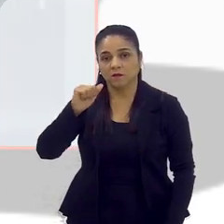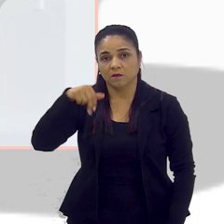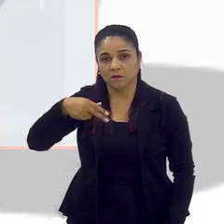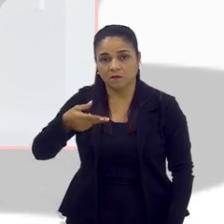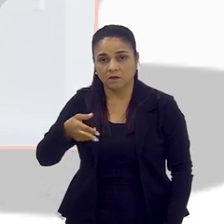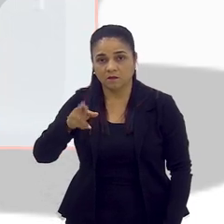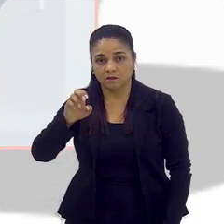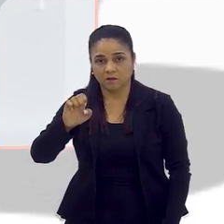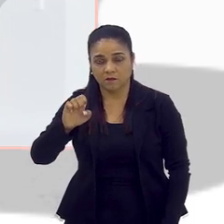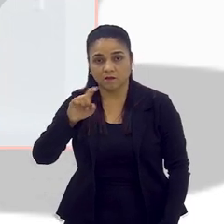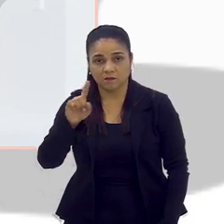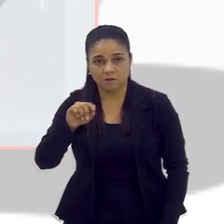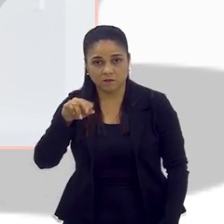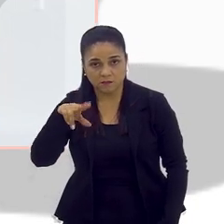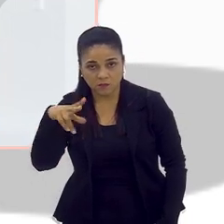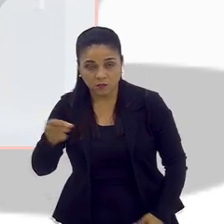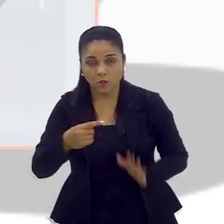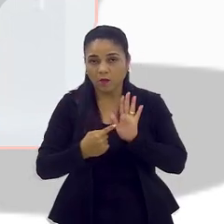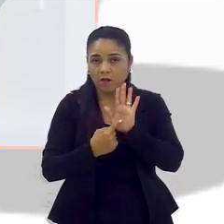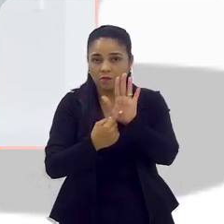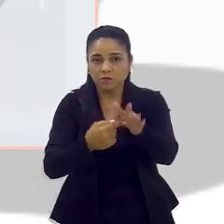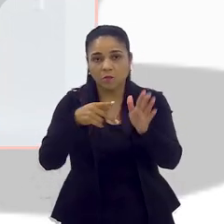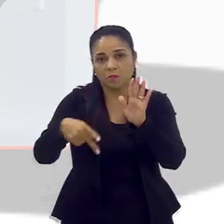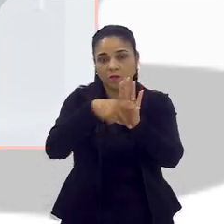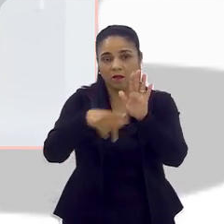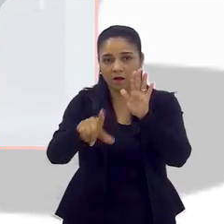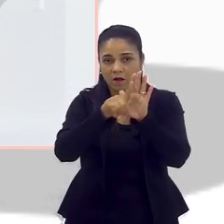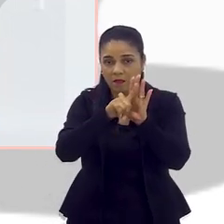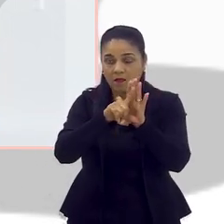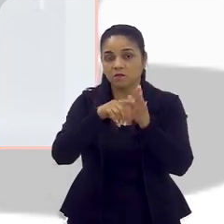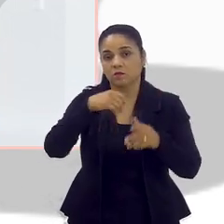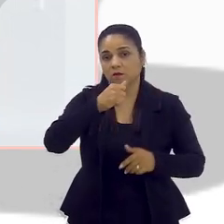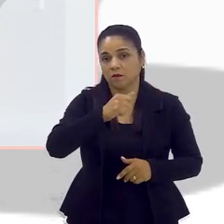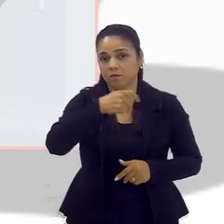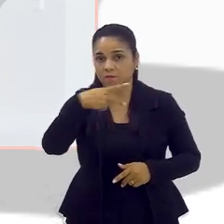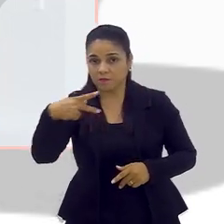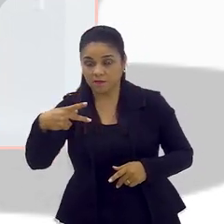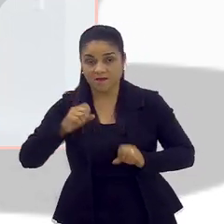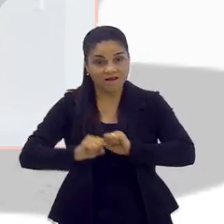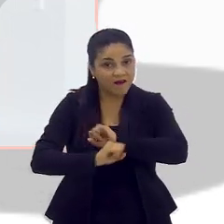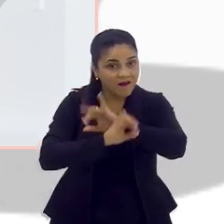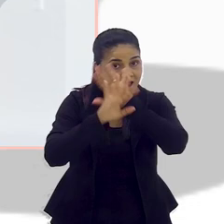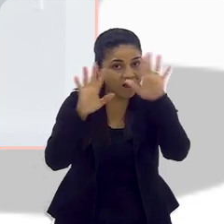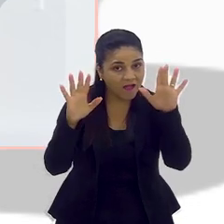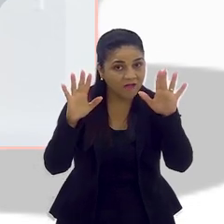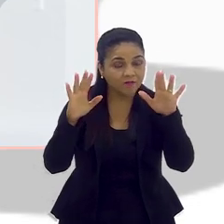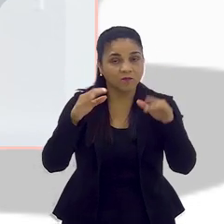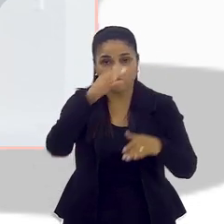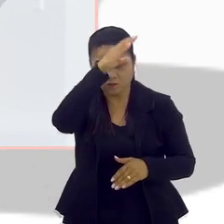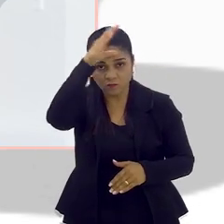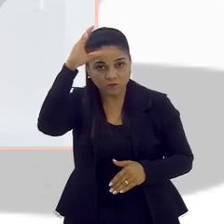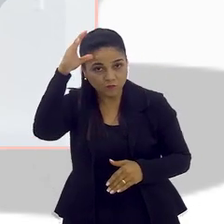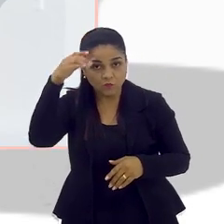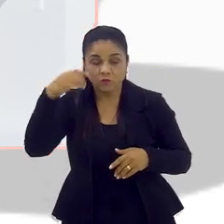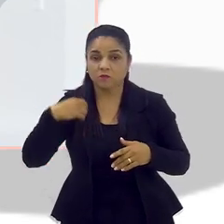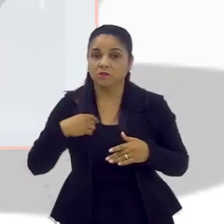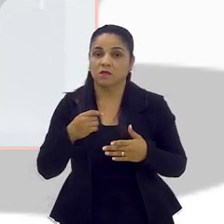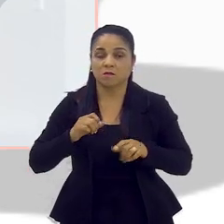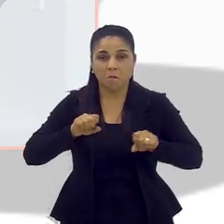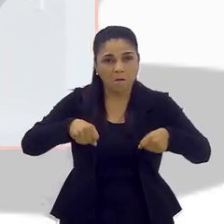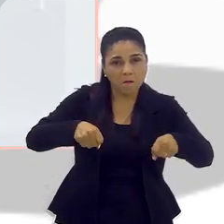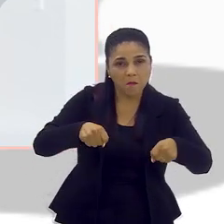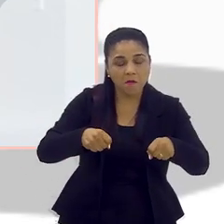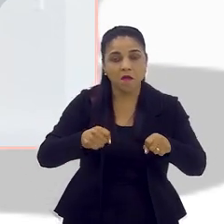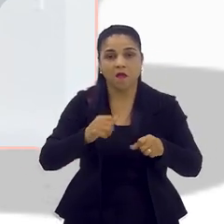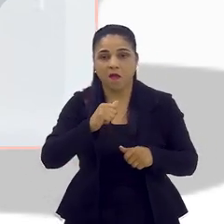um projeto de lei para obrigar os aplicativos a deixarem claro aos usuários que os entregadores não são obrigados a